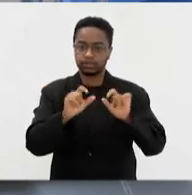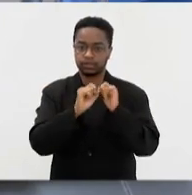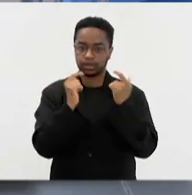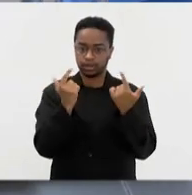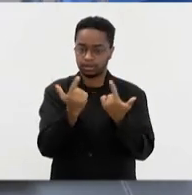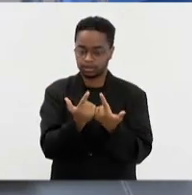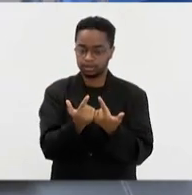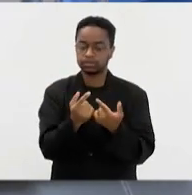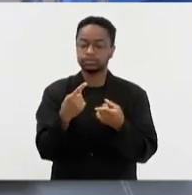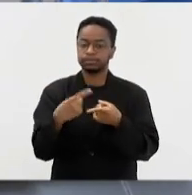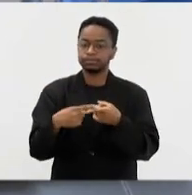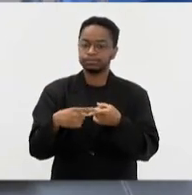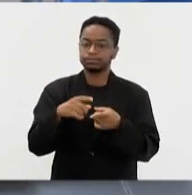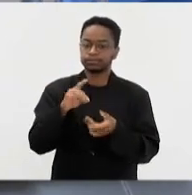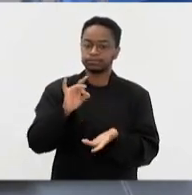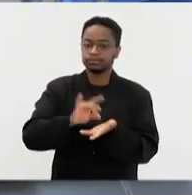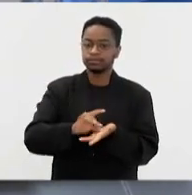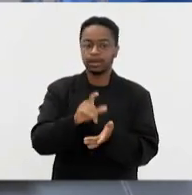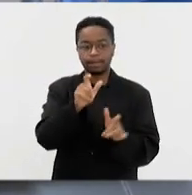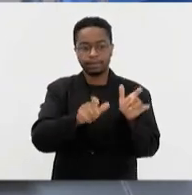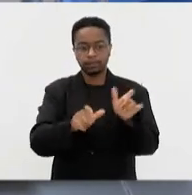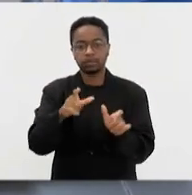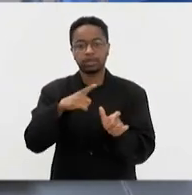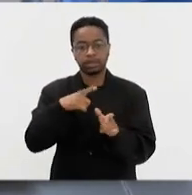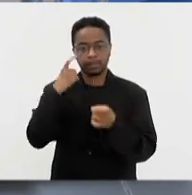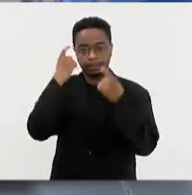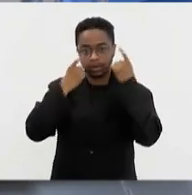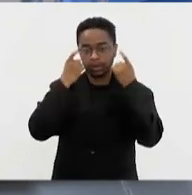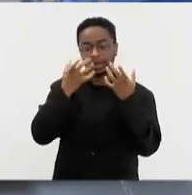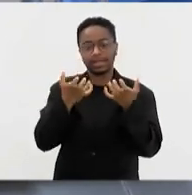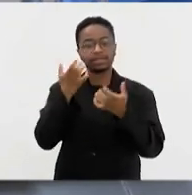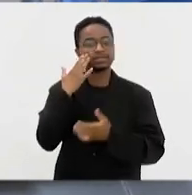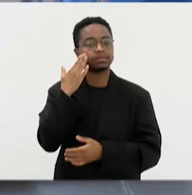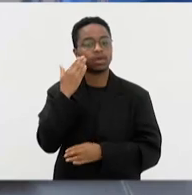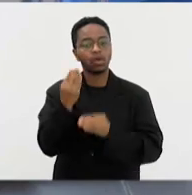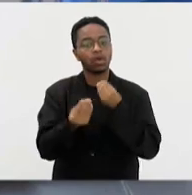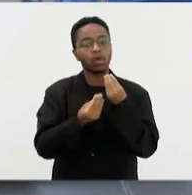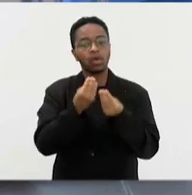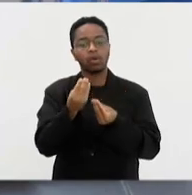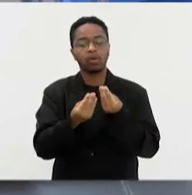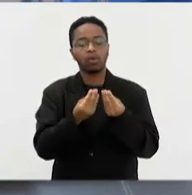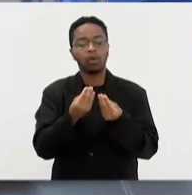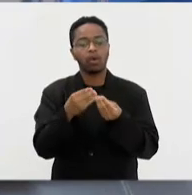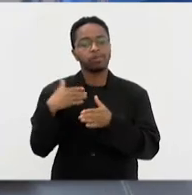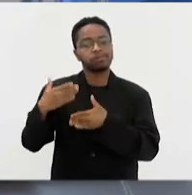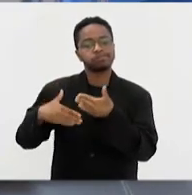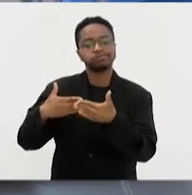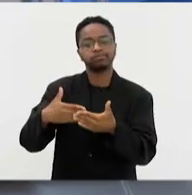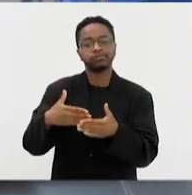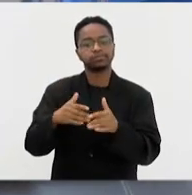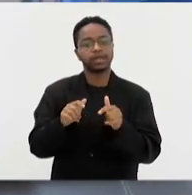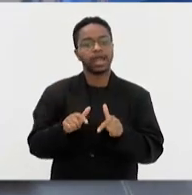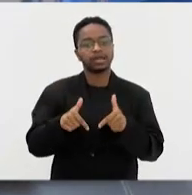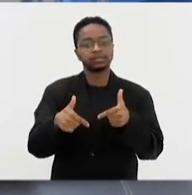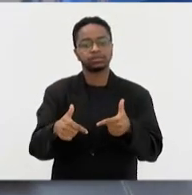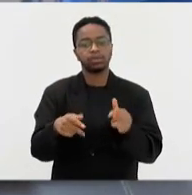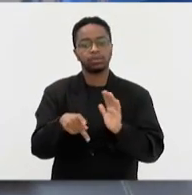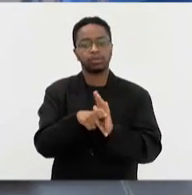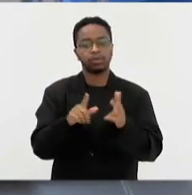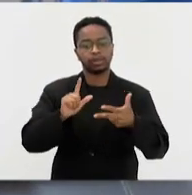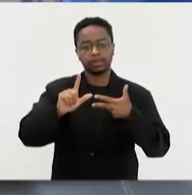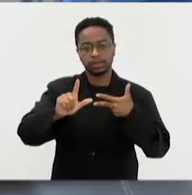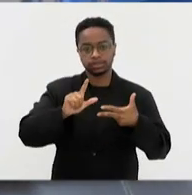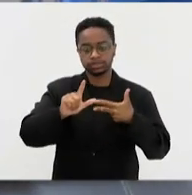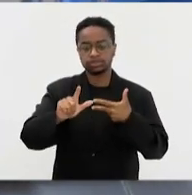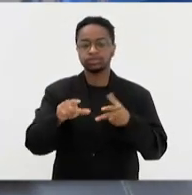são pessoas que têm uma preocupação de saber como anda, né, as atividades do Legislativo,